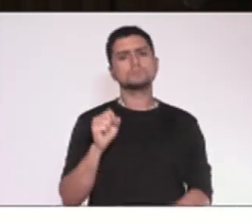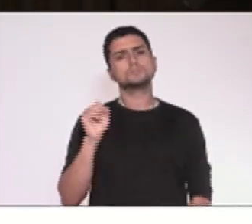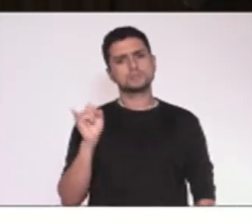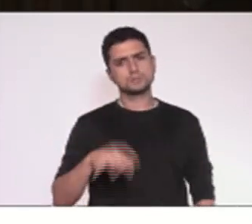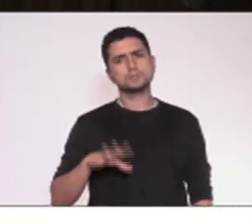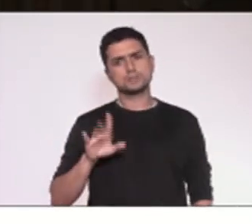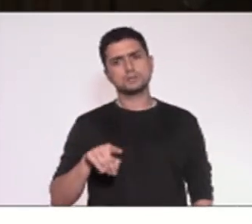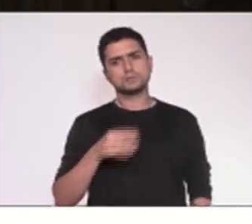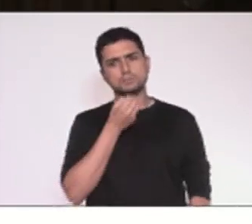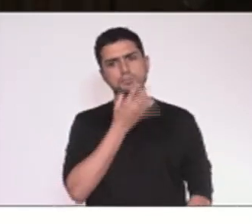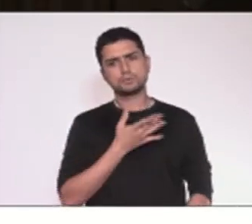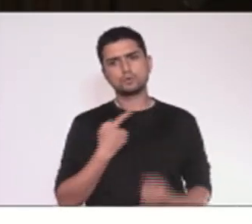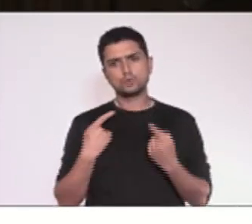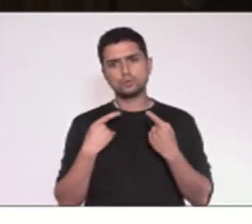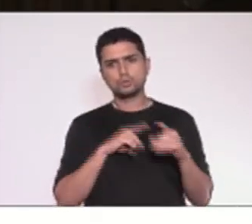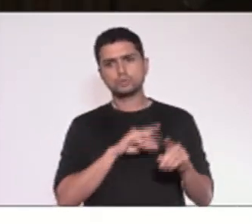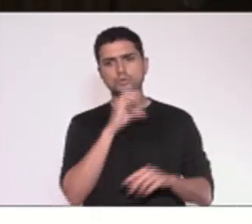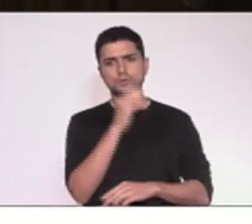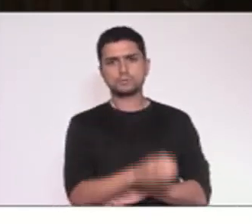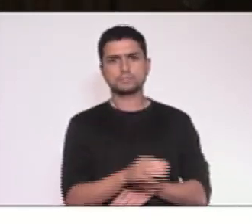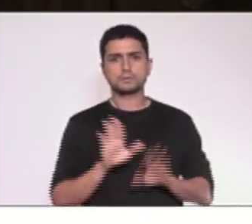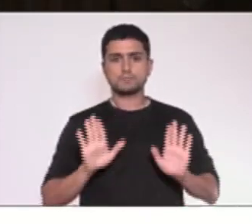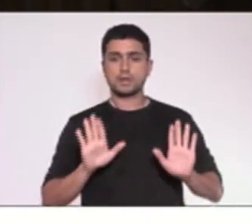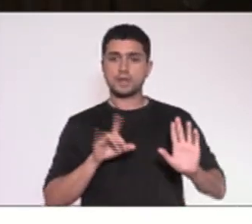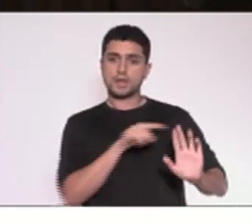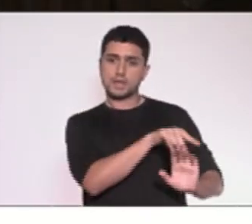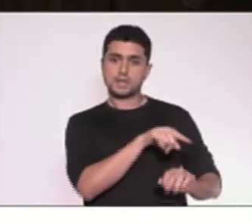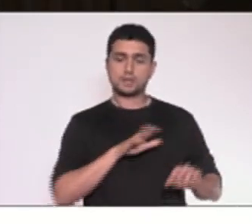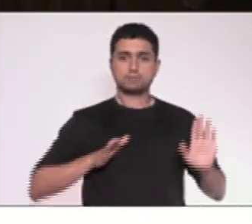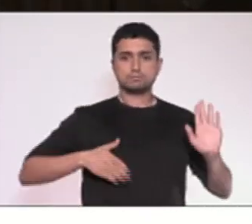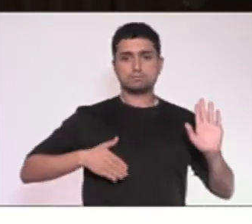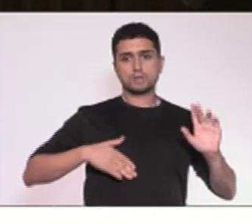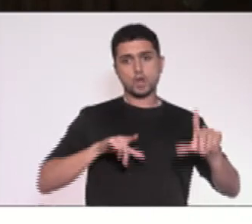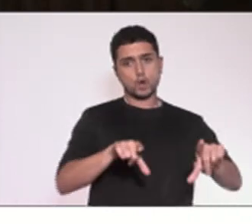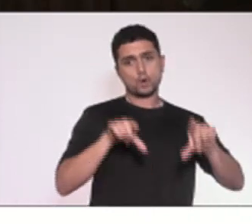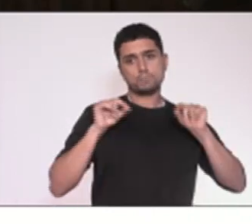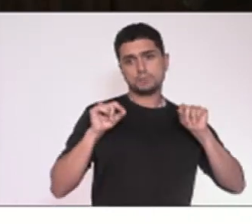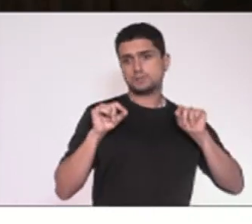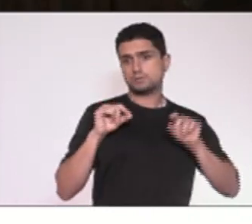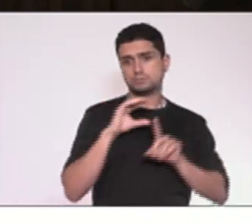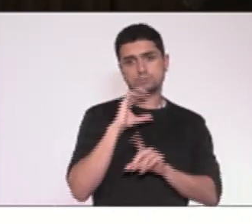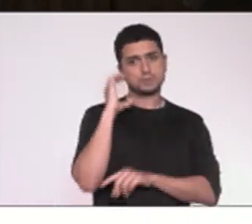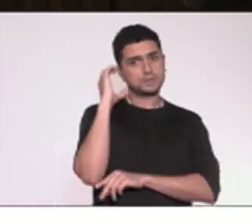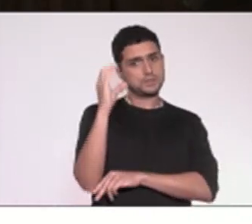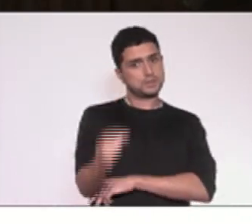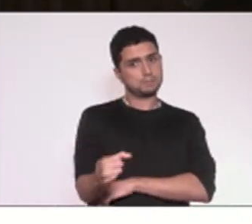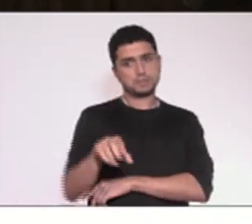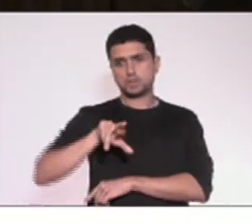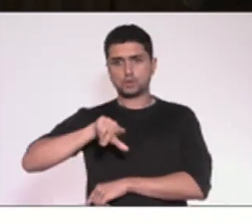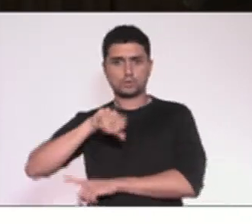Só que a opção do cometer o crime é dele e não da sociedade. Por esta opção, ele deve